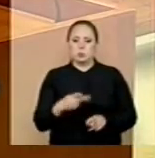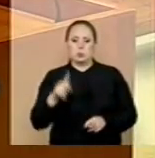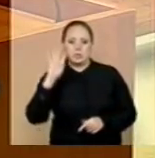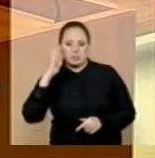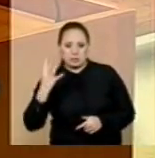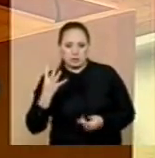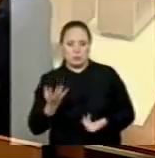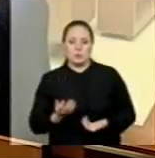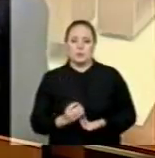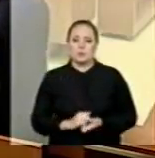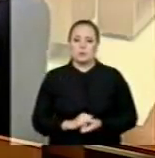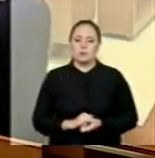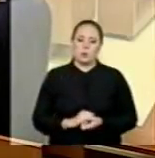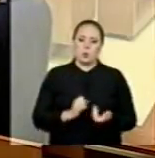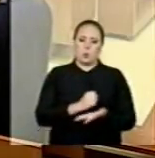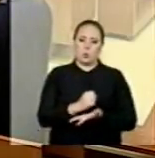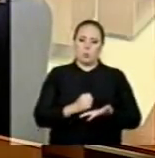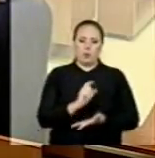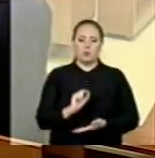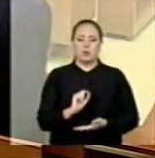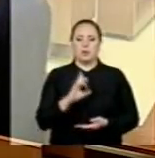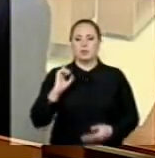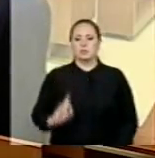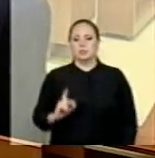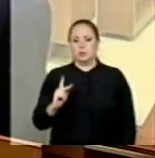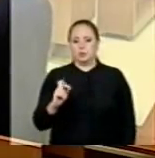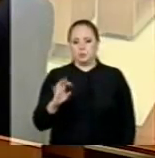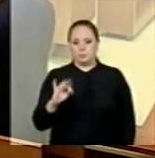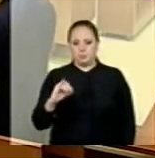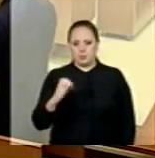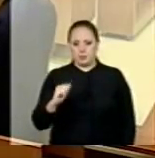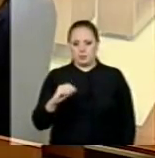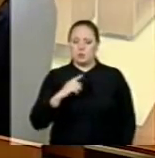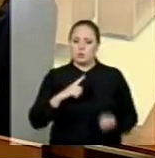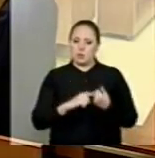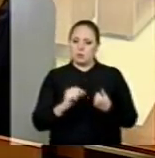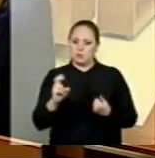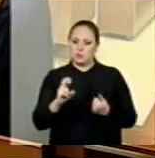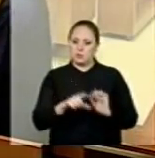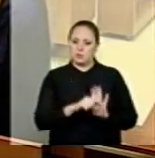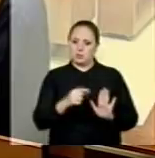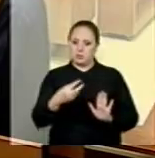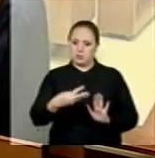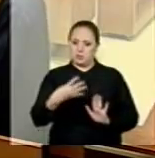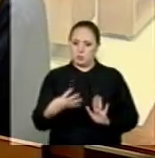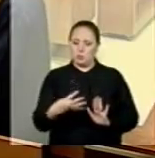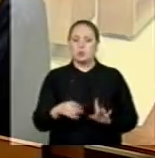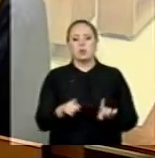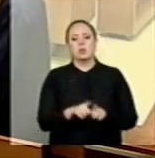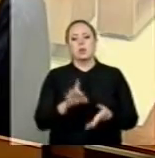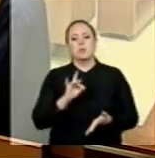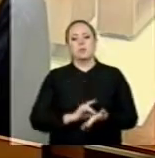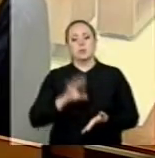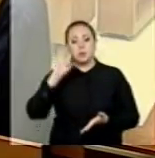base no direito de petição, previsto no artigo 5º, 34, alínea A, com base na efetividade das